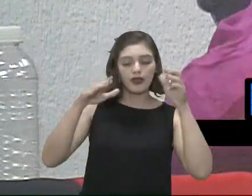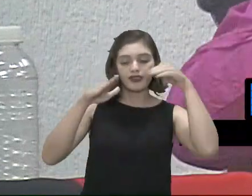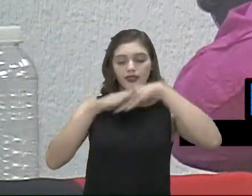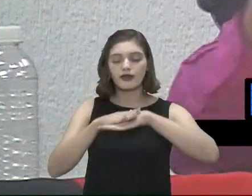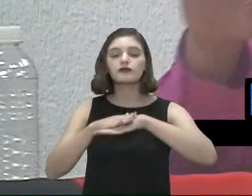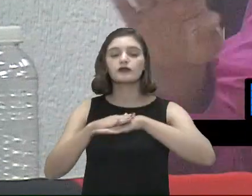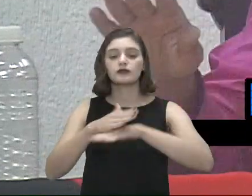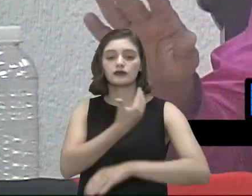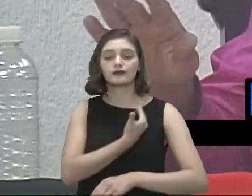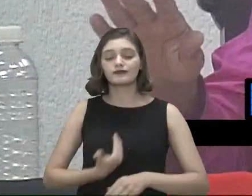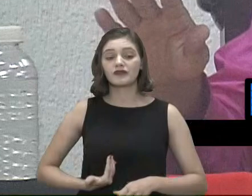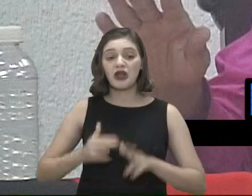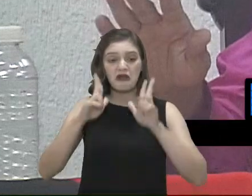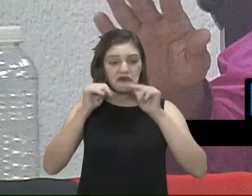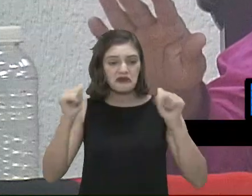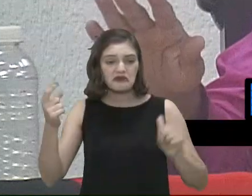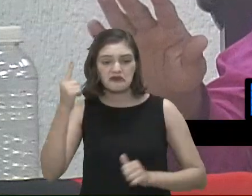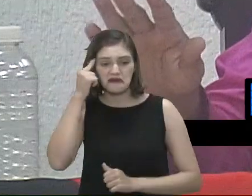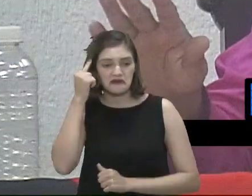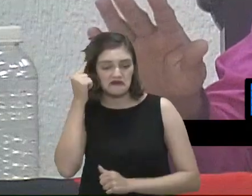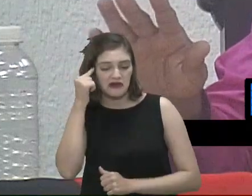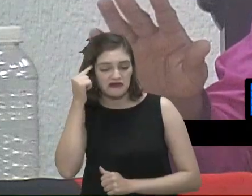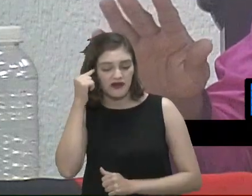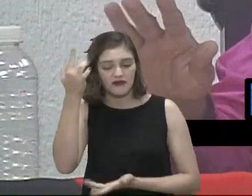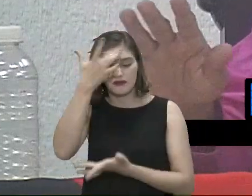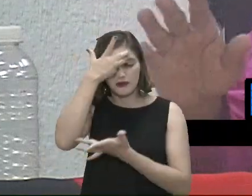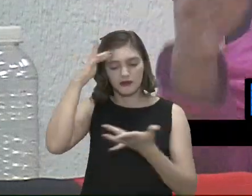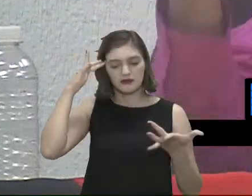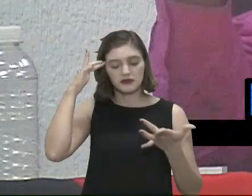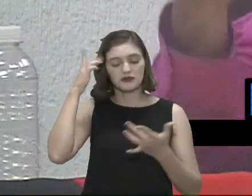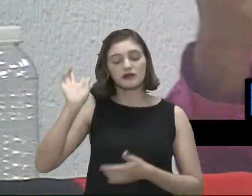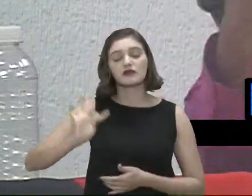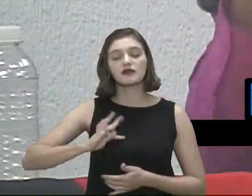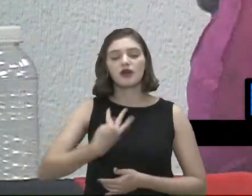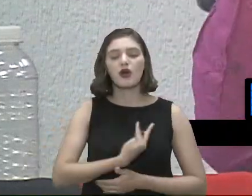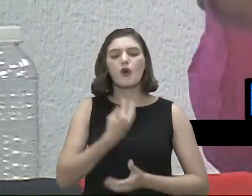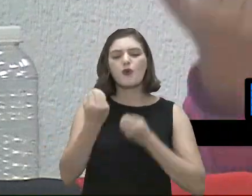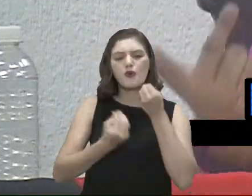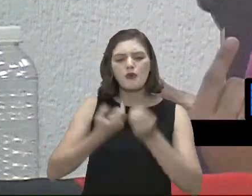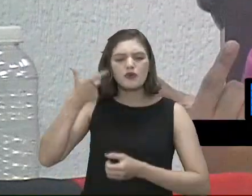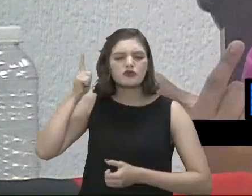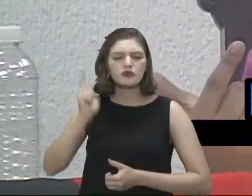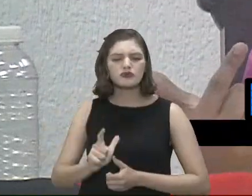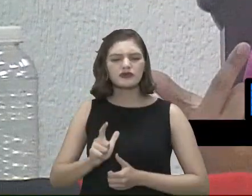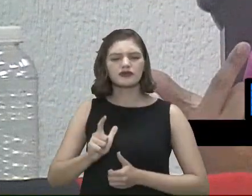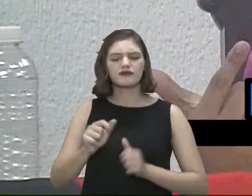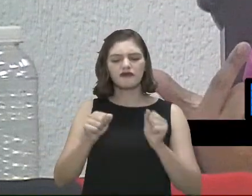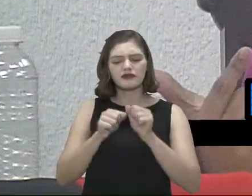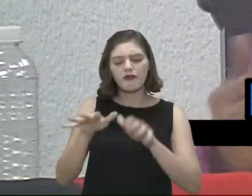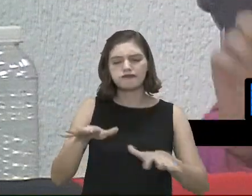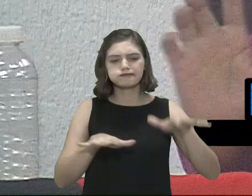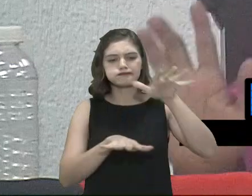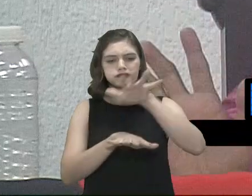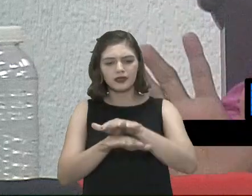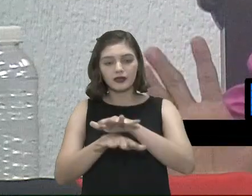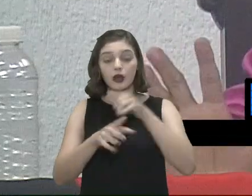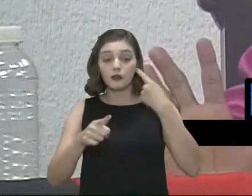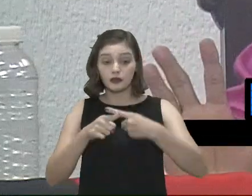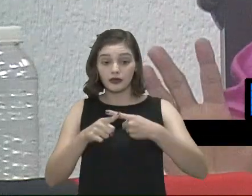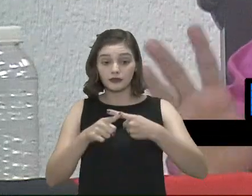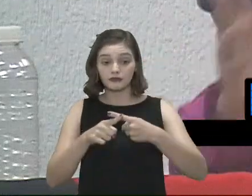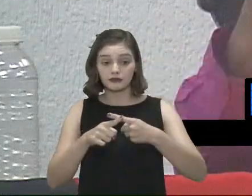não são pensadas para pessoas trans, né? E como que a gente consegue fazer essa inclusão, né? Porque é